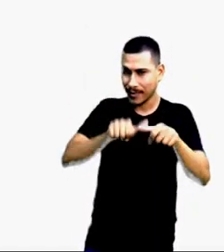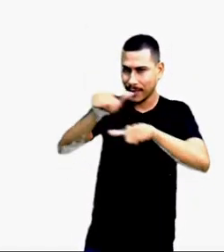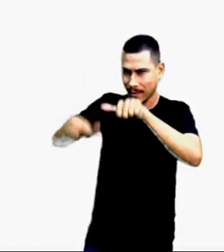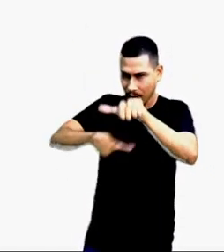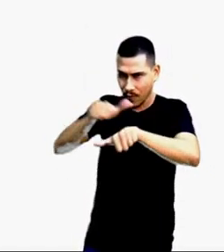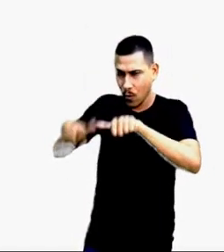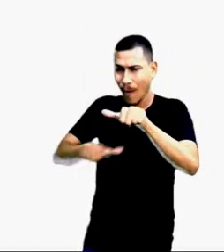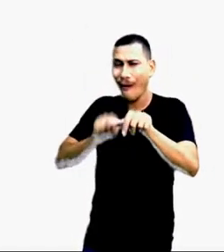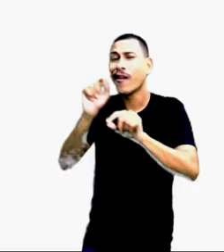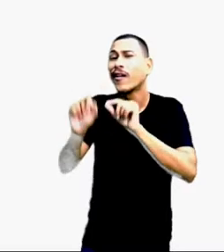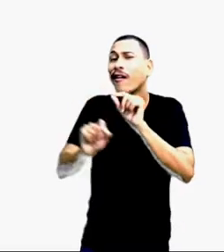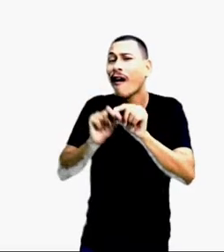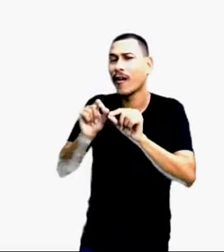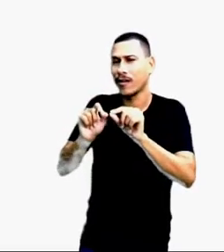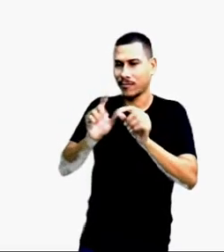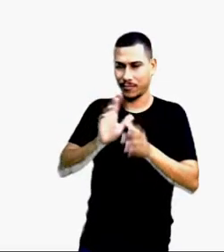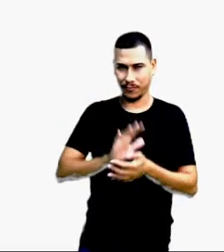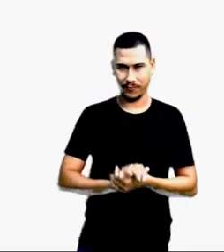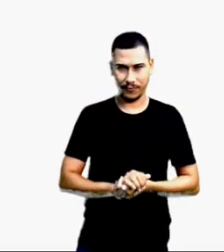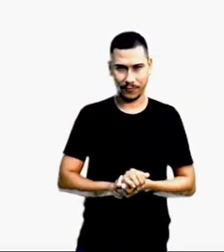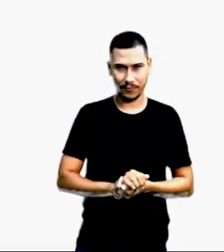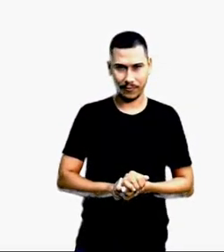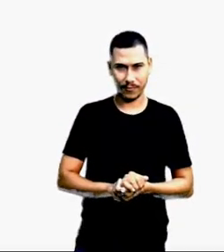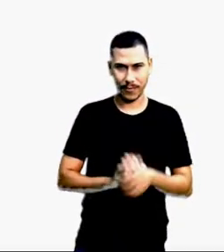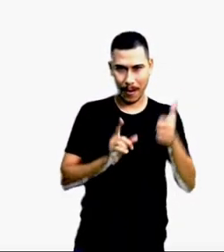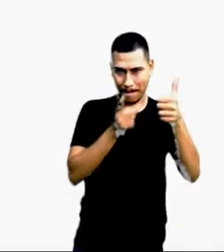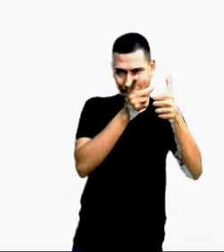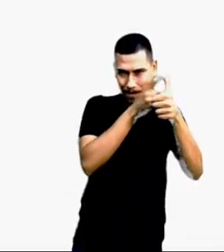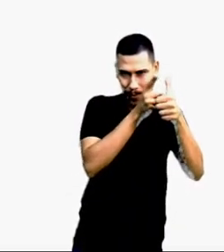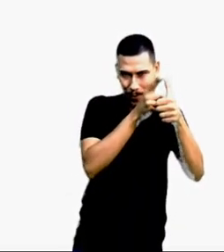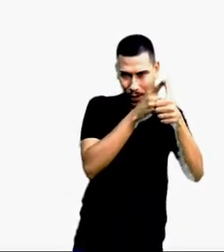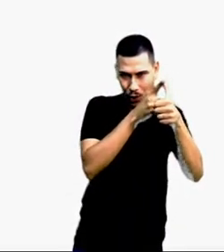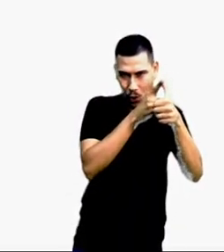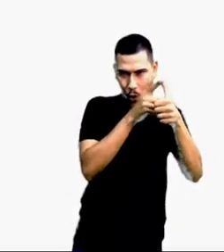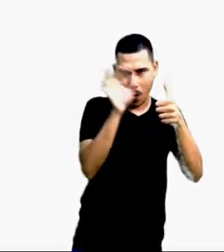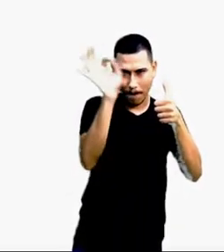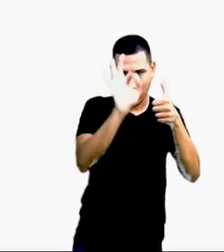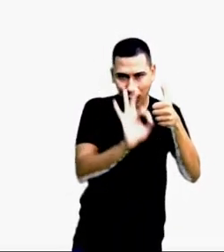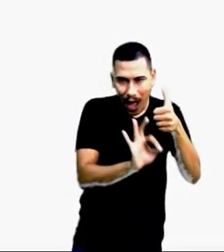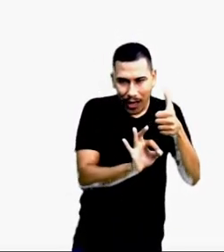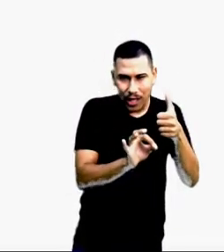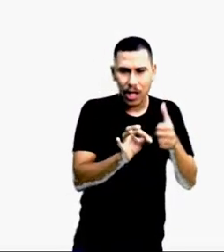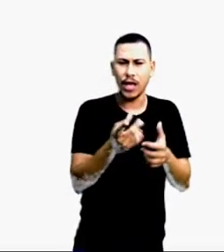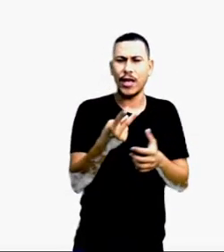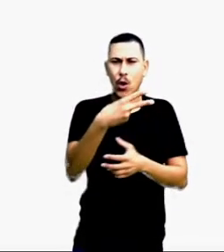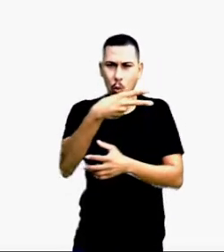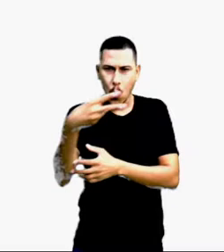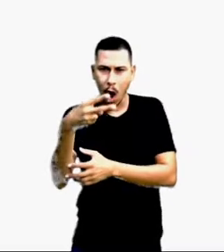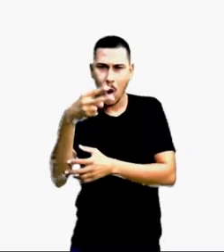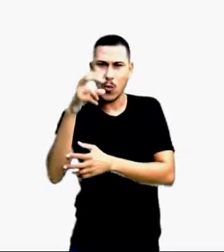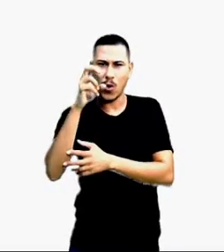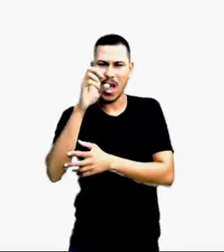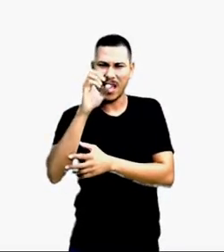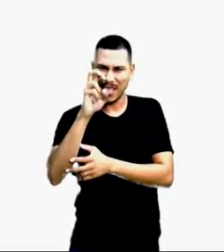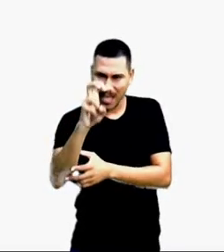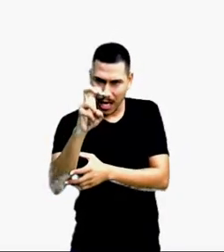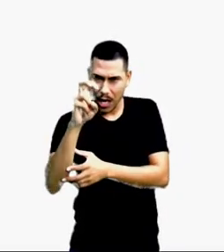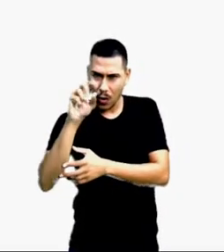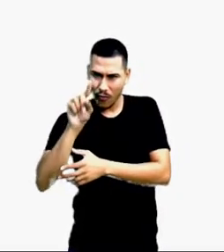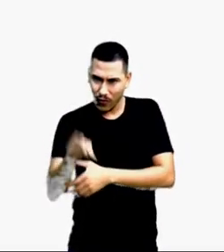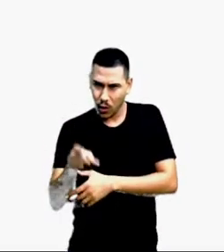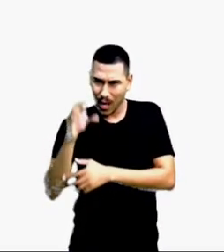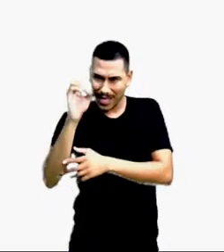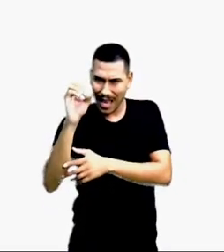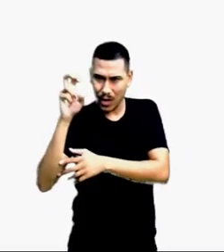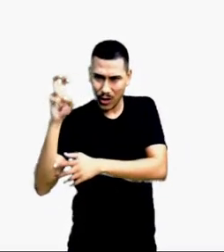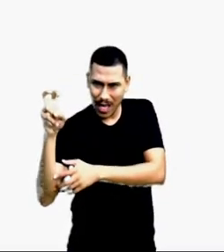ali. Essa porcentagem, primeiro colocar ali, é igual a 0,05 sobre 100, ficará